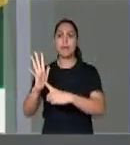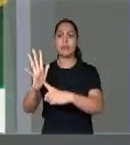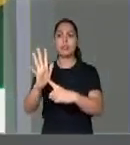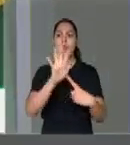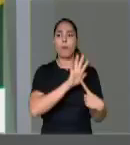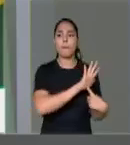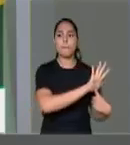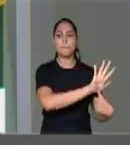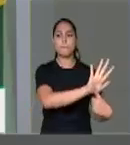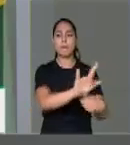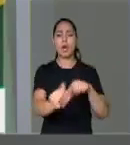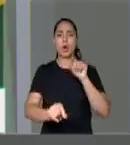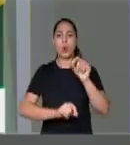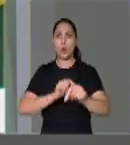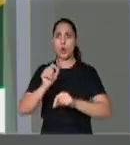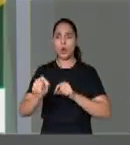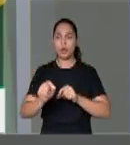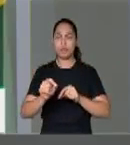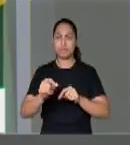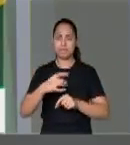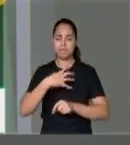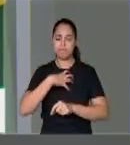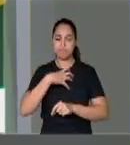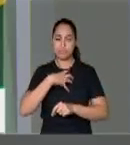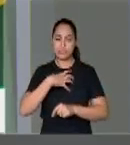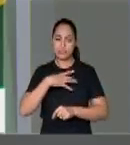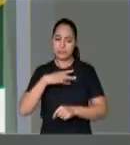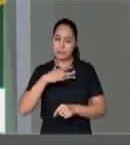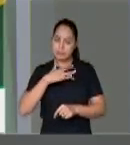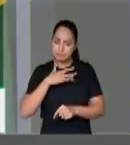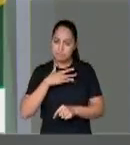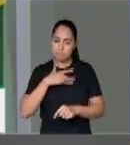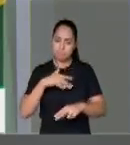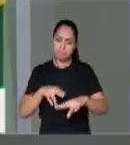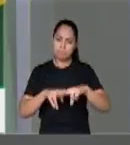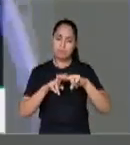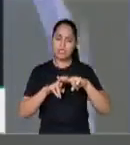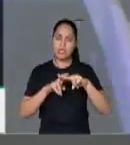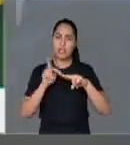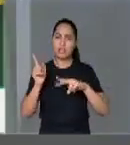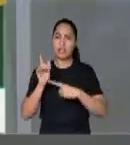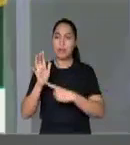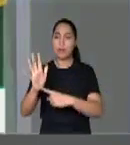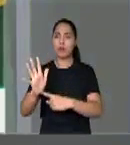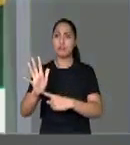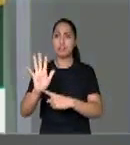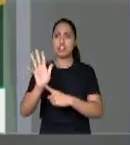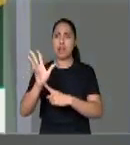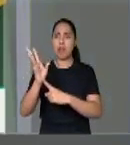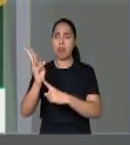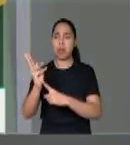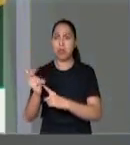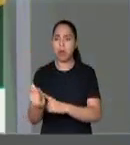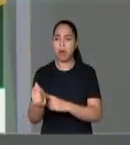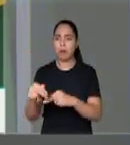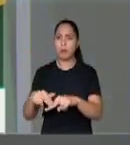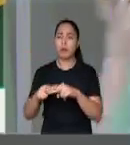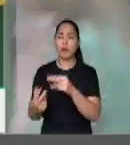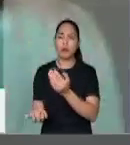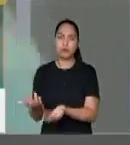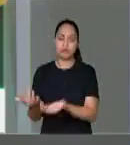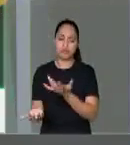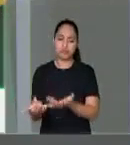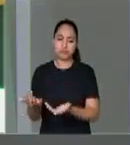a exposição, dá muita pena, dá muita dó que boa parte daquilo que está ali exposto se perdeu nesse